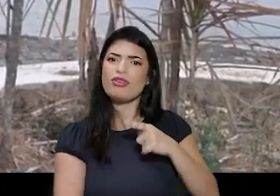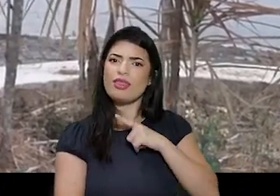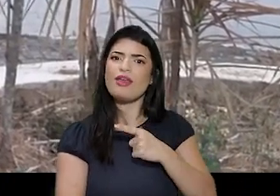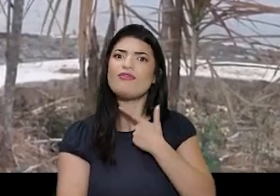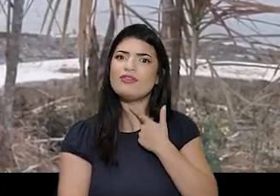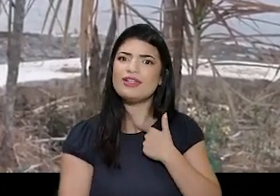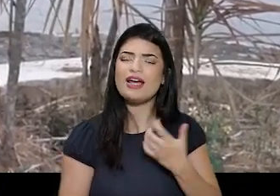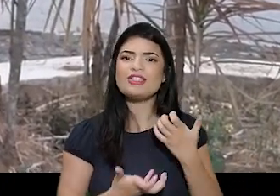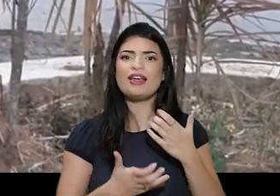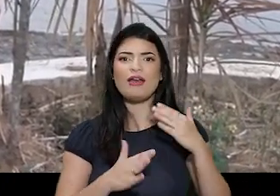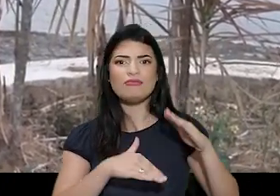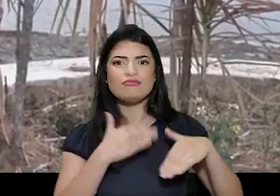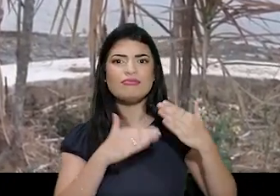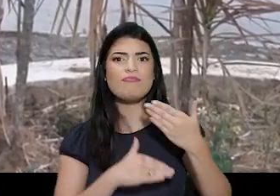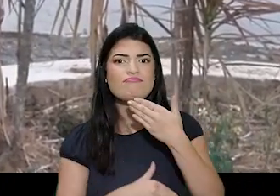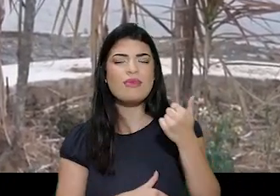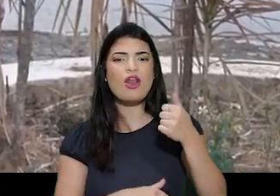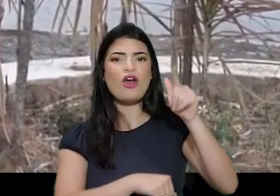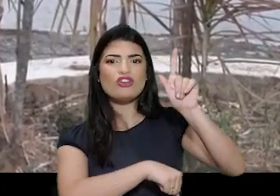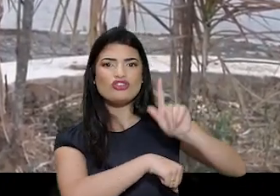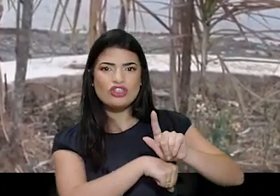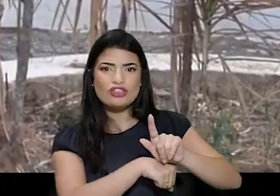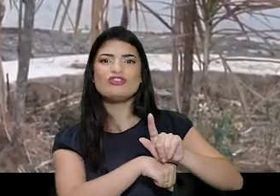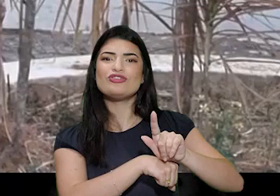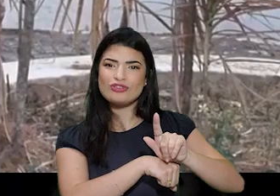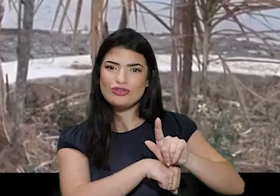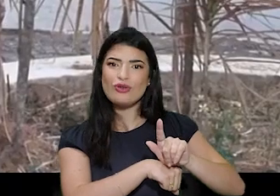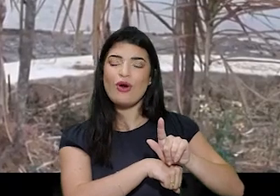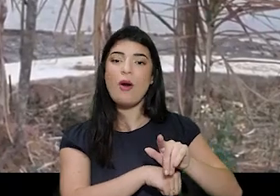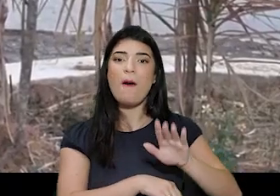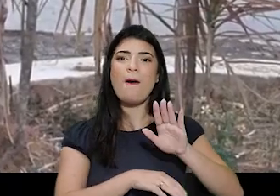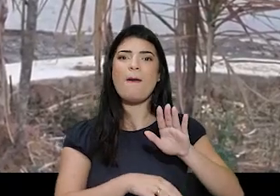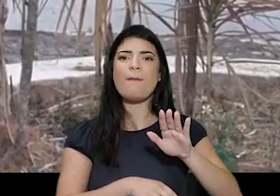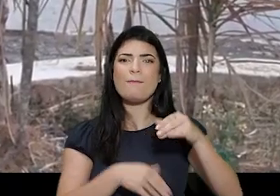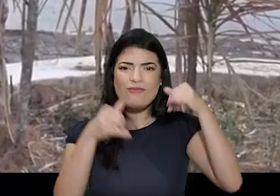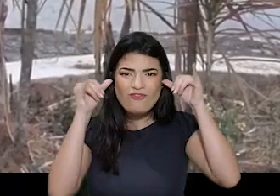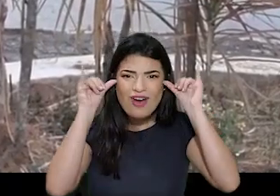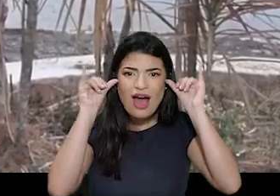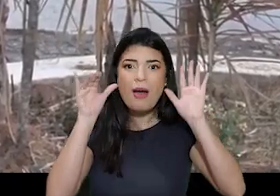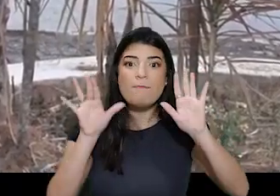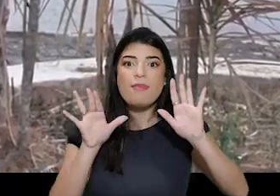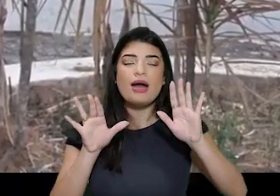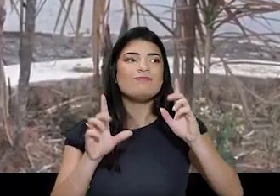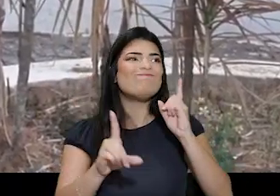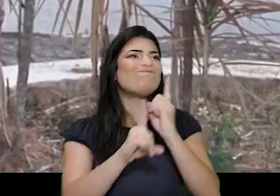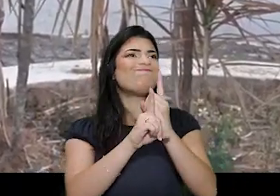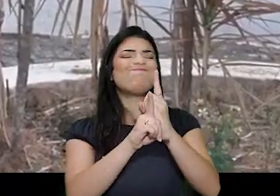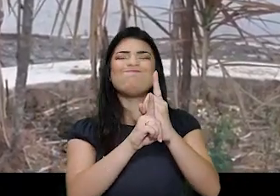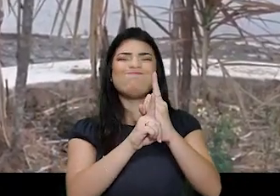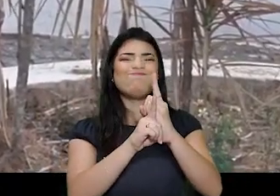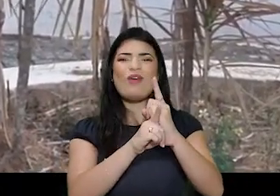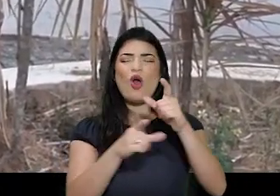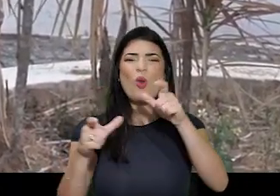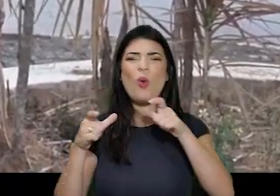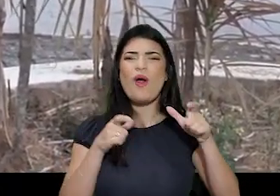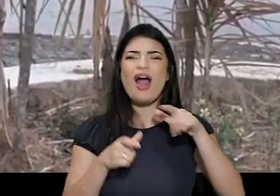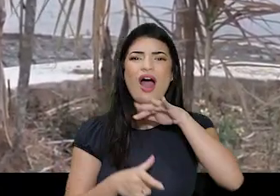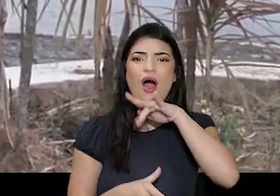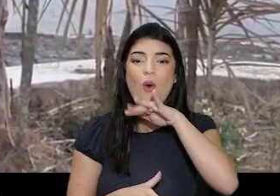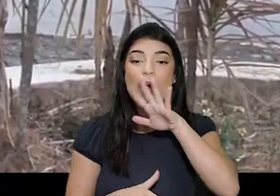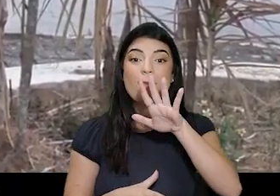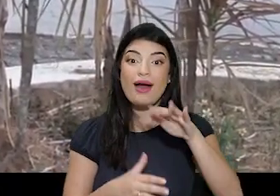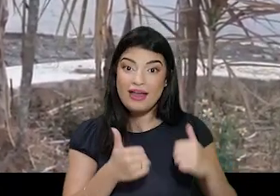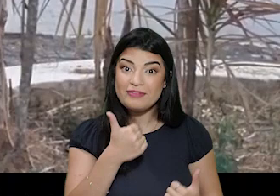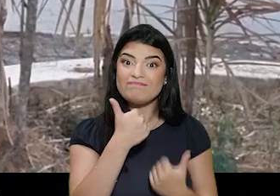nos informou que tinha vontade de construir um biodigestor, mas só encontrava em grande escala. E nos ofereceu